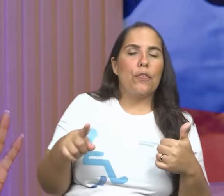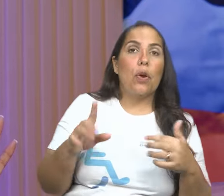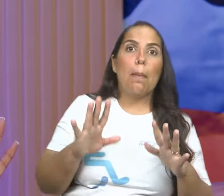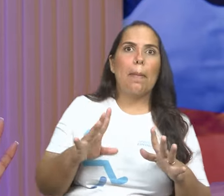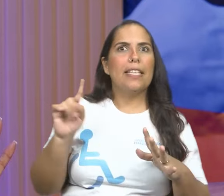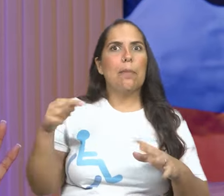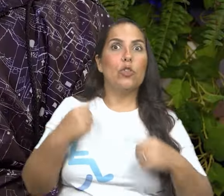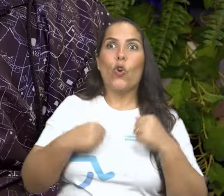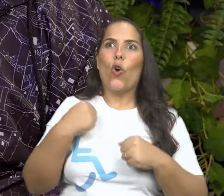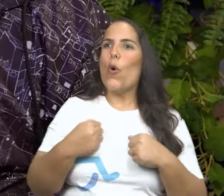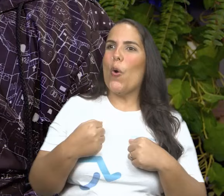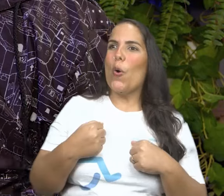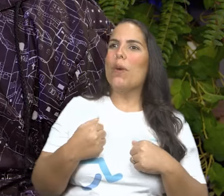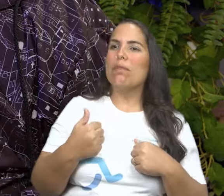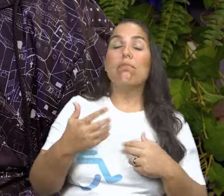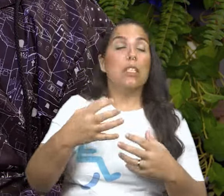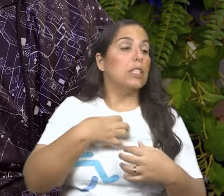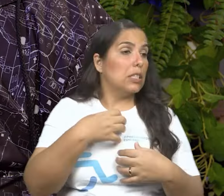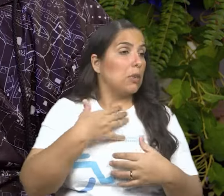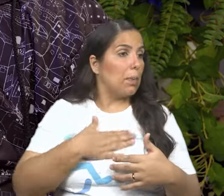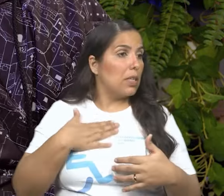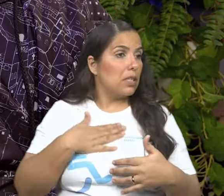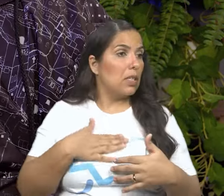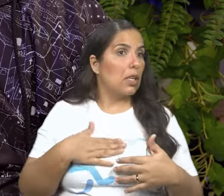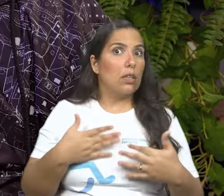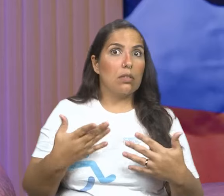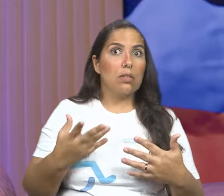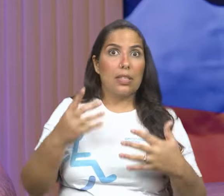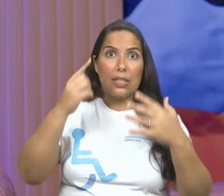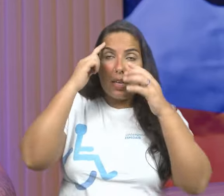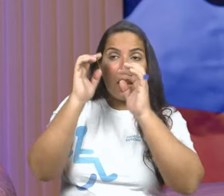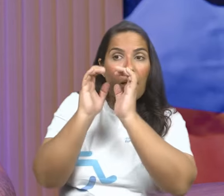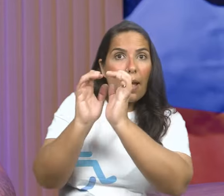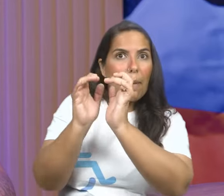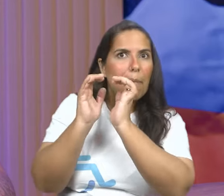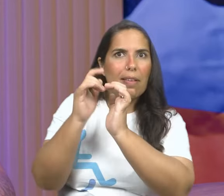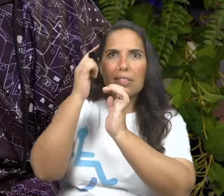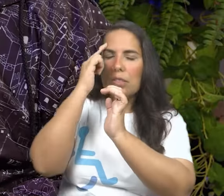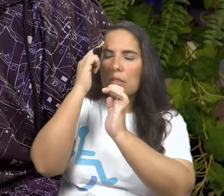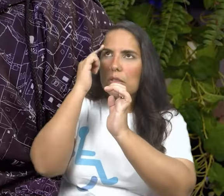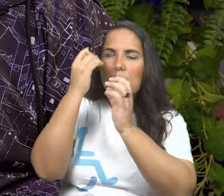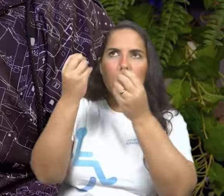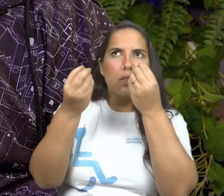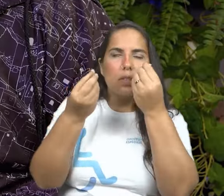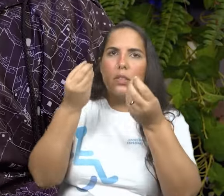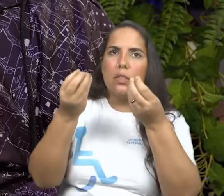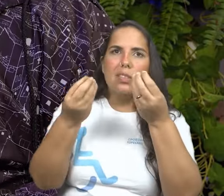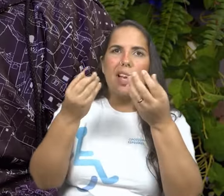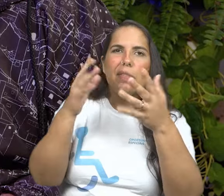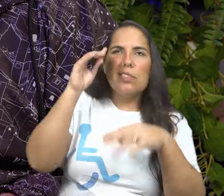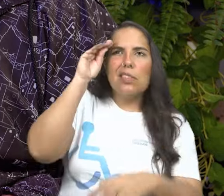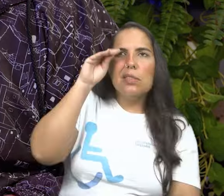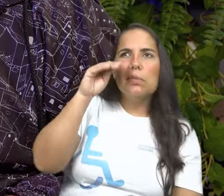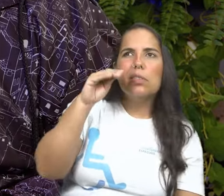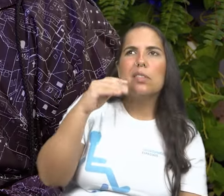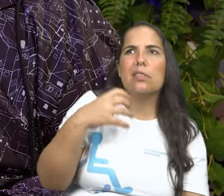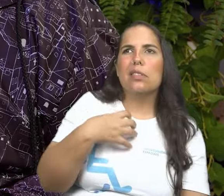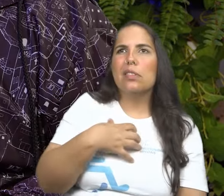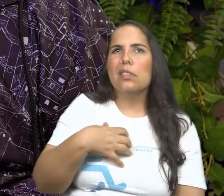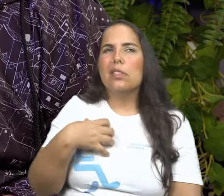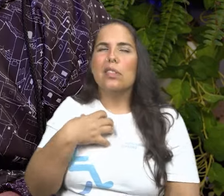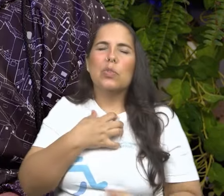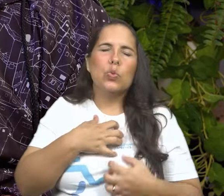depois eu vou correr eu fic assim mas onde tá a sensação de prazer tá dentro da cabeça a sensação de prazer a sensação de decepção a sensação de